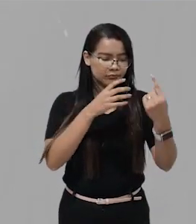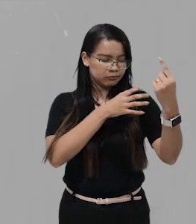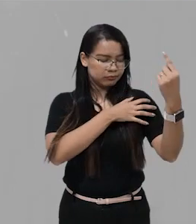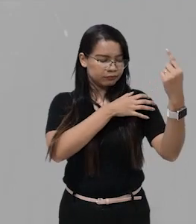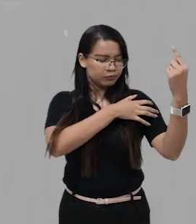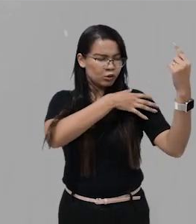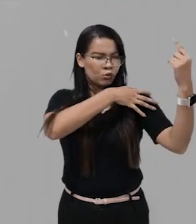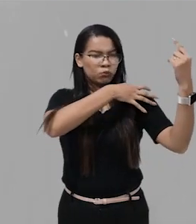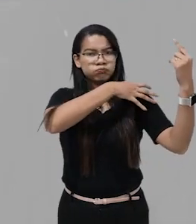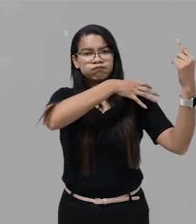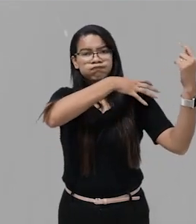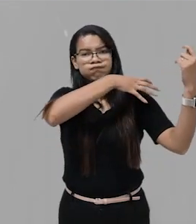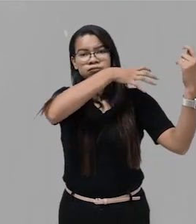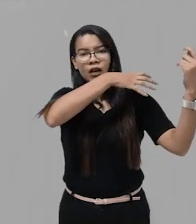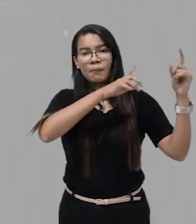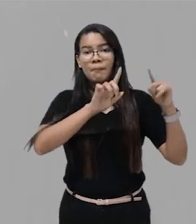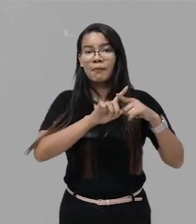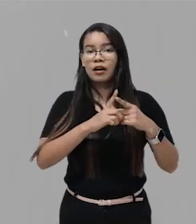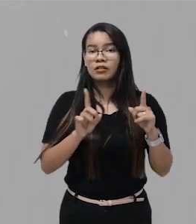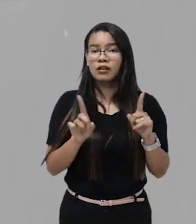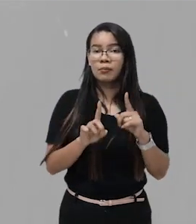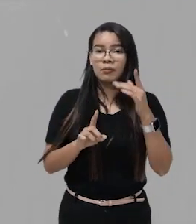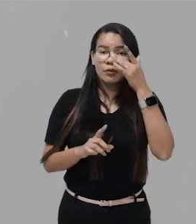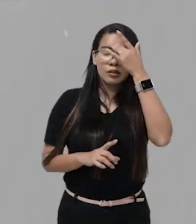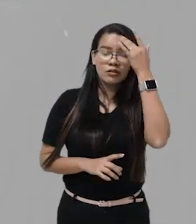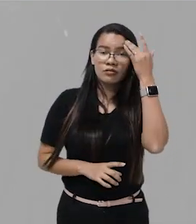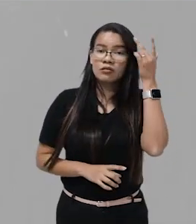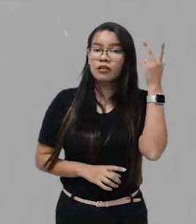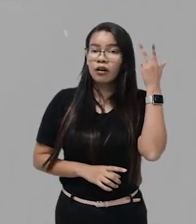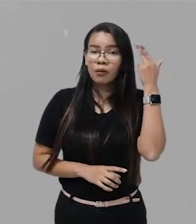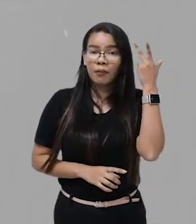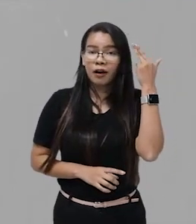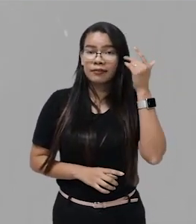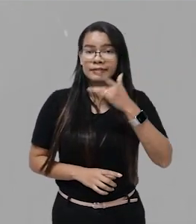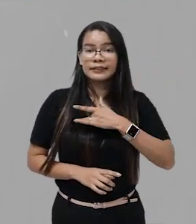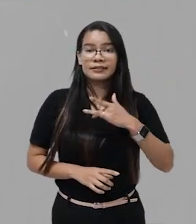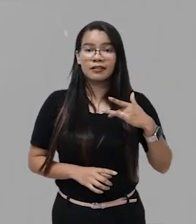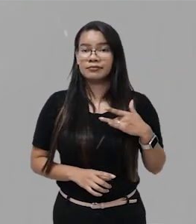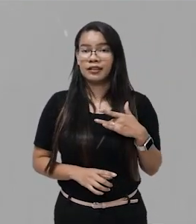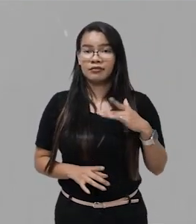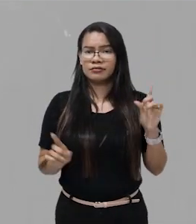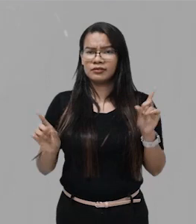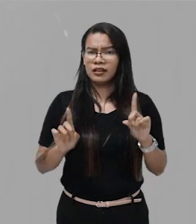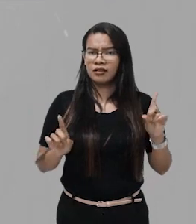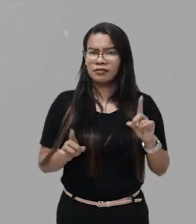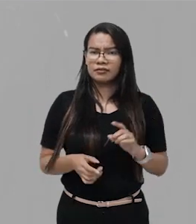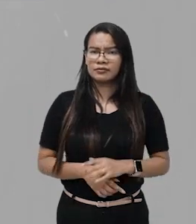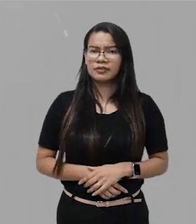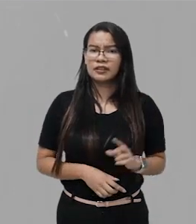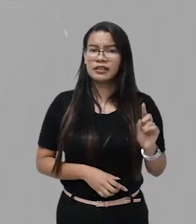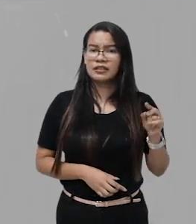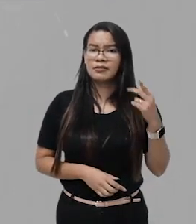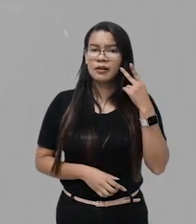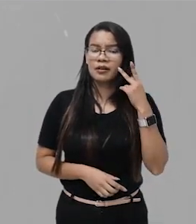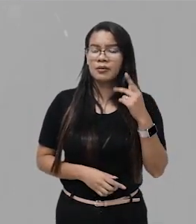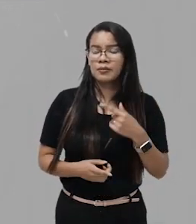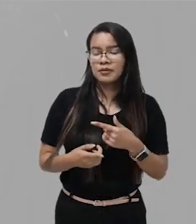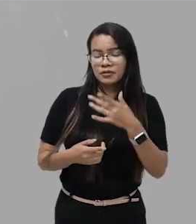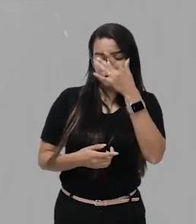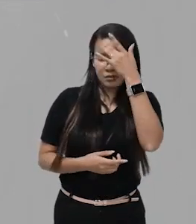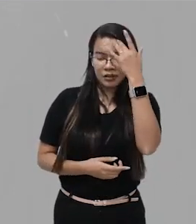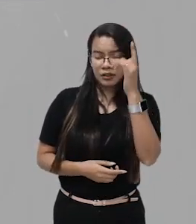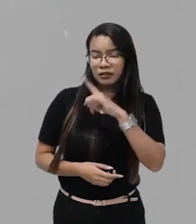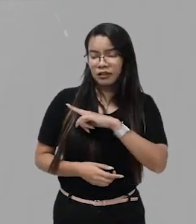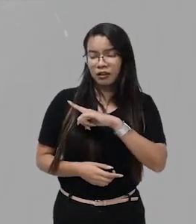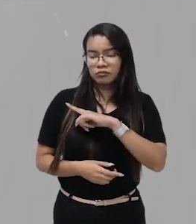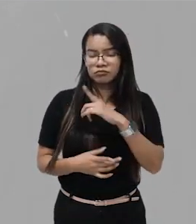mas não para pessoas que são normais, que estão saudáveis, tá certo? Isso é para uma pessoa que ela tem um